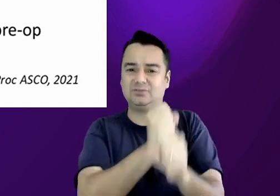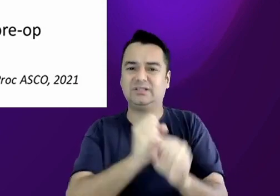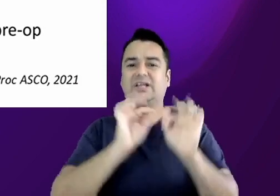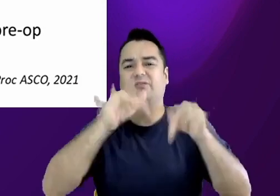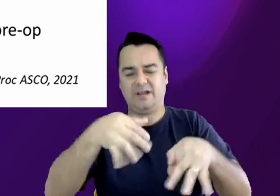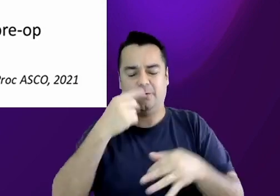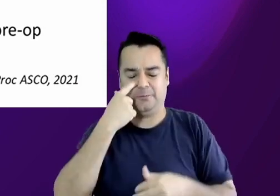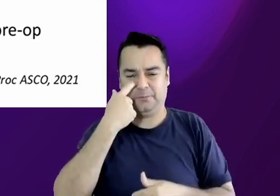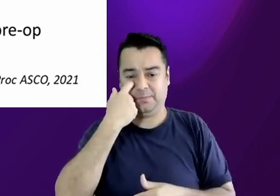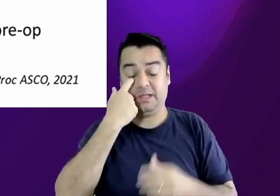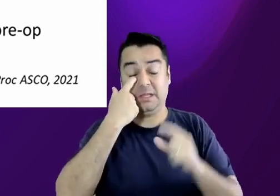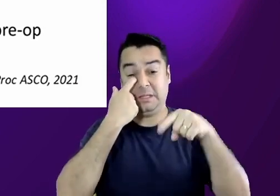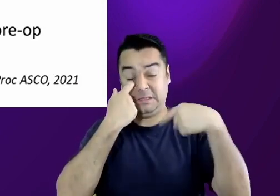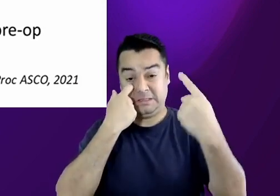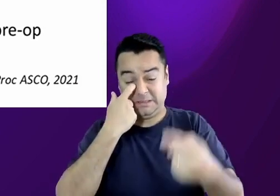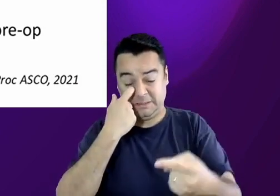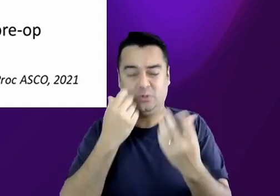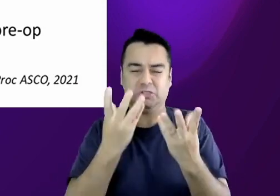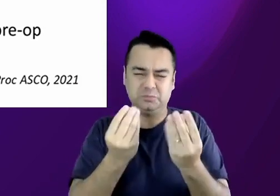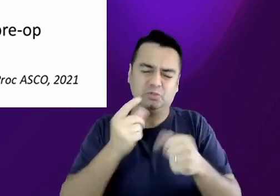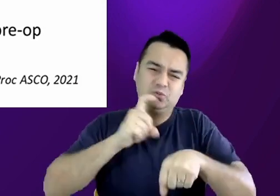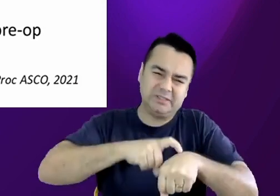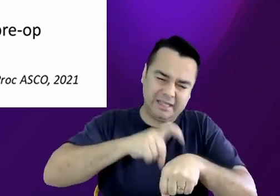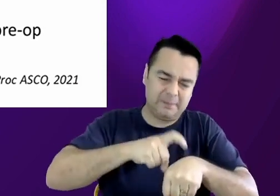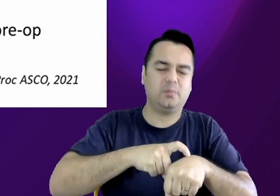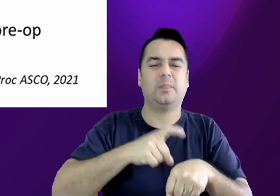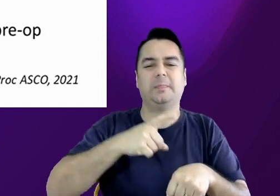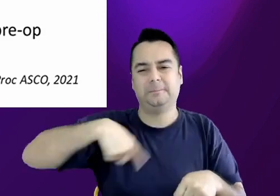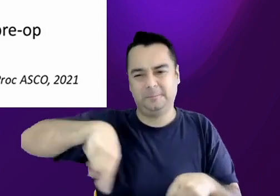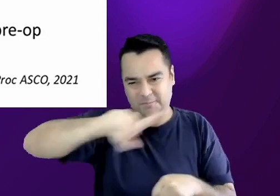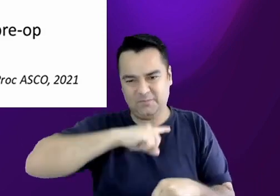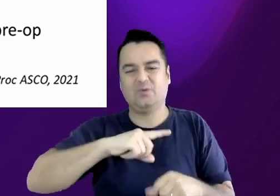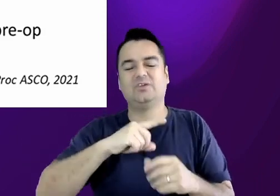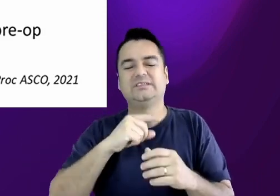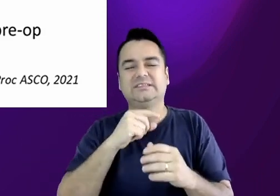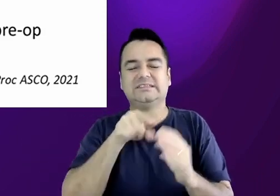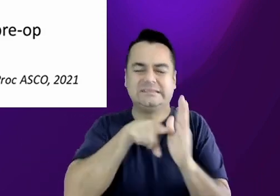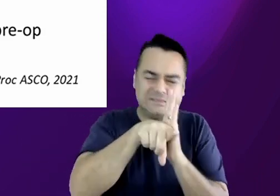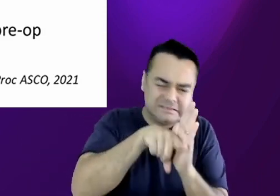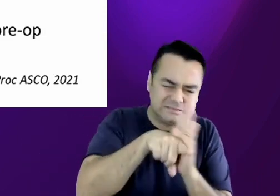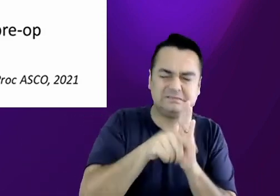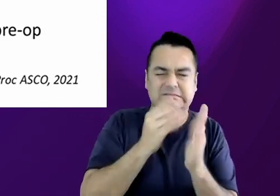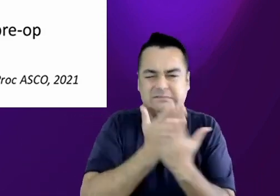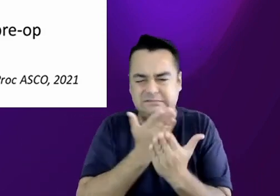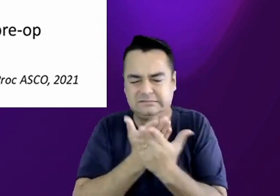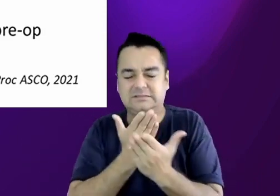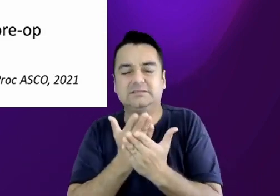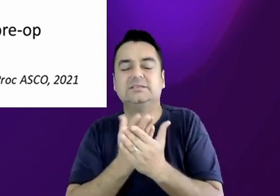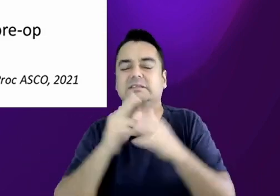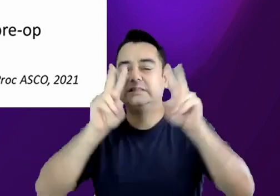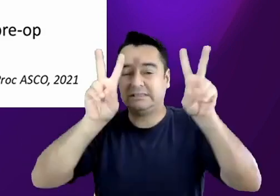E aí, depois de muito tempo, né, dos nossos questionamentos em relação